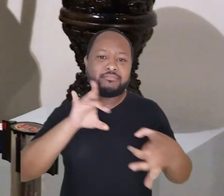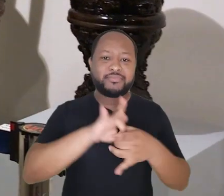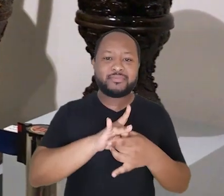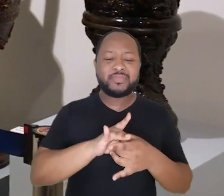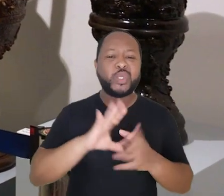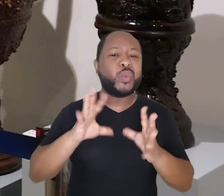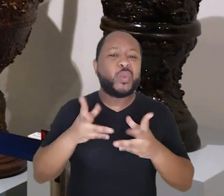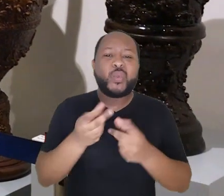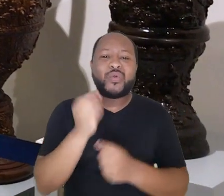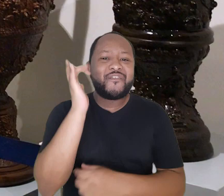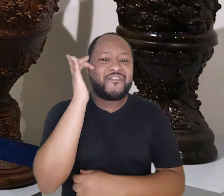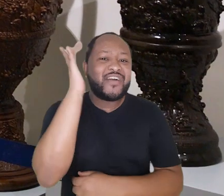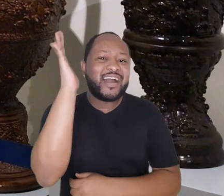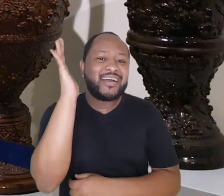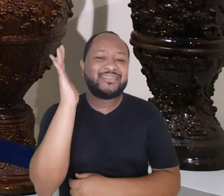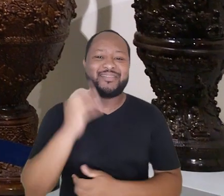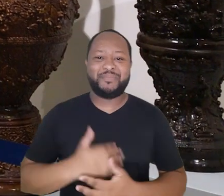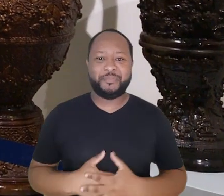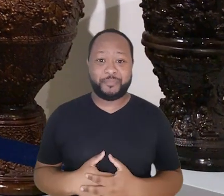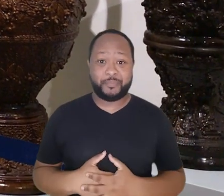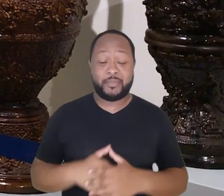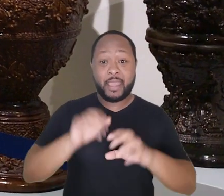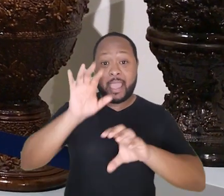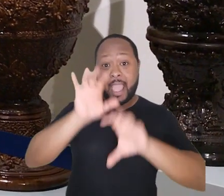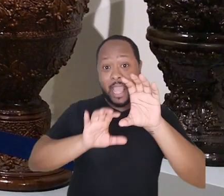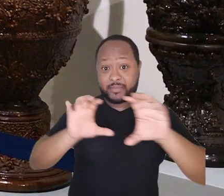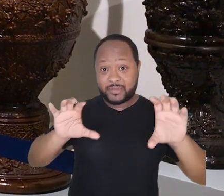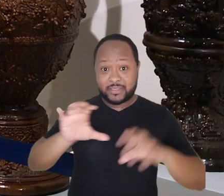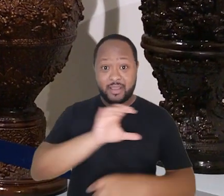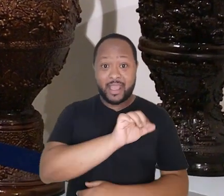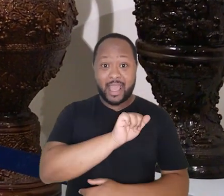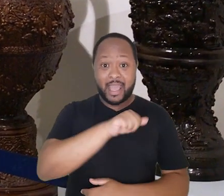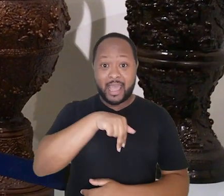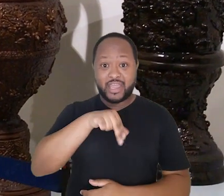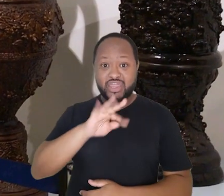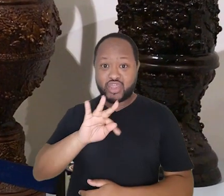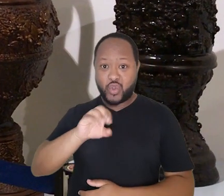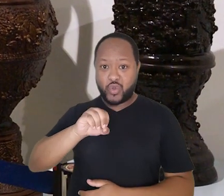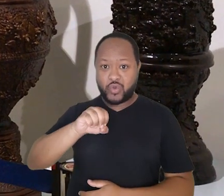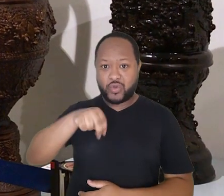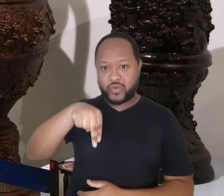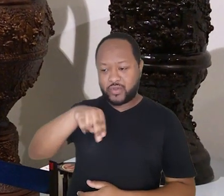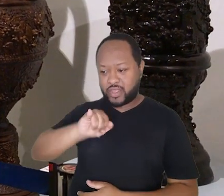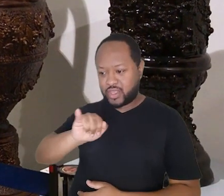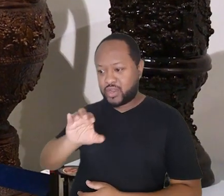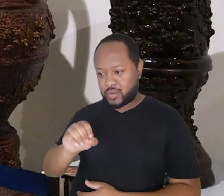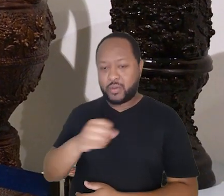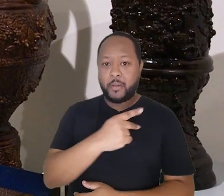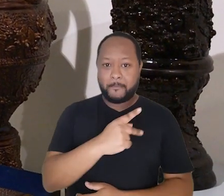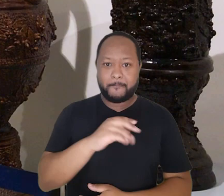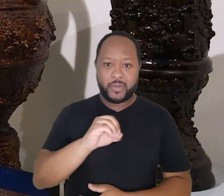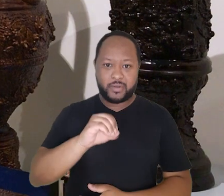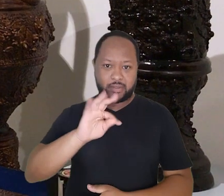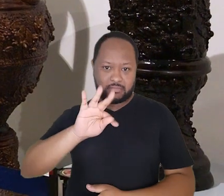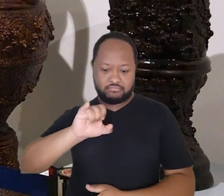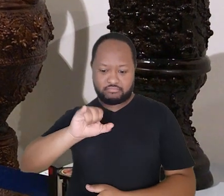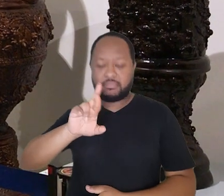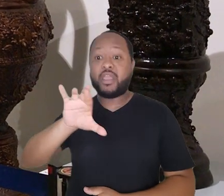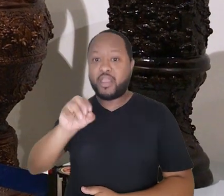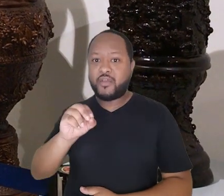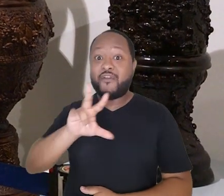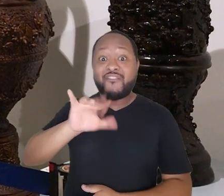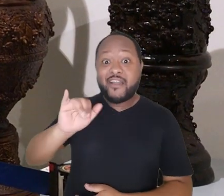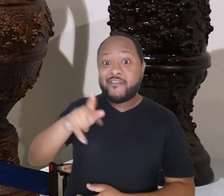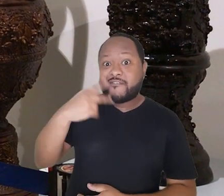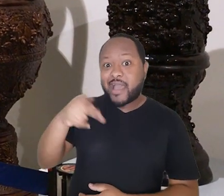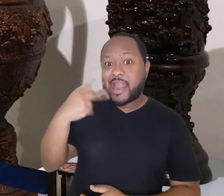tudo muito fácil, tudo tranquilo. A exposição do Antônio Poteiro vai falar muito da produção dele, mas também